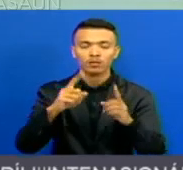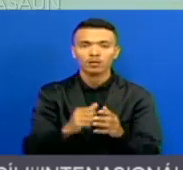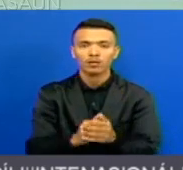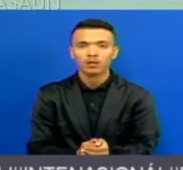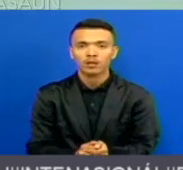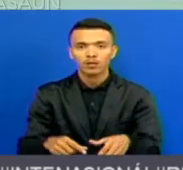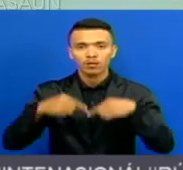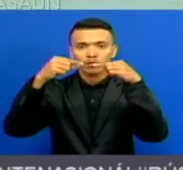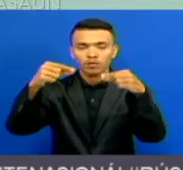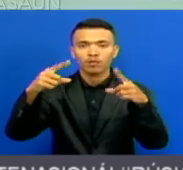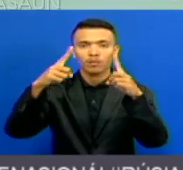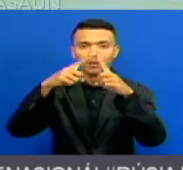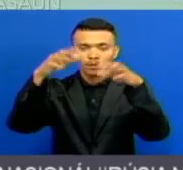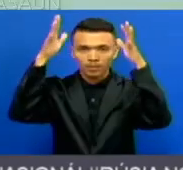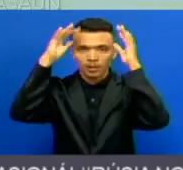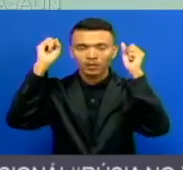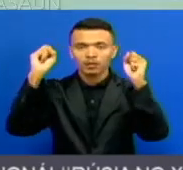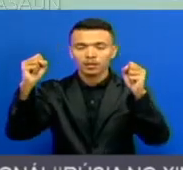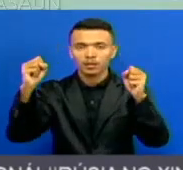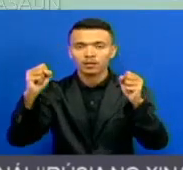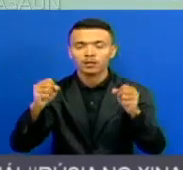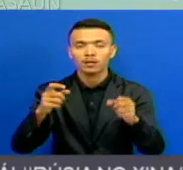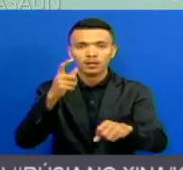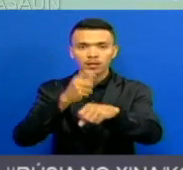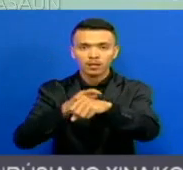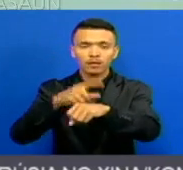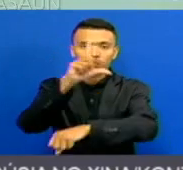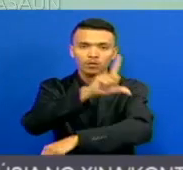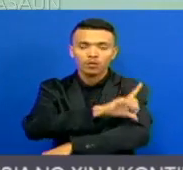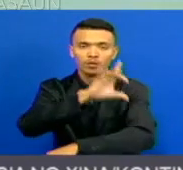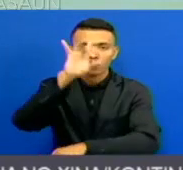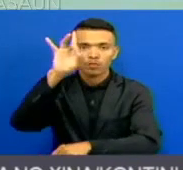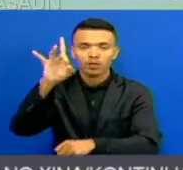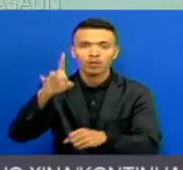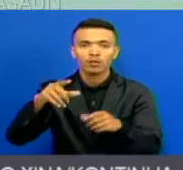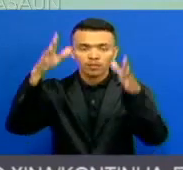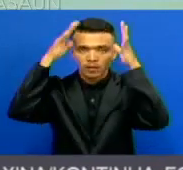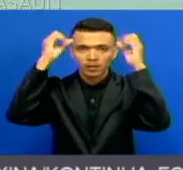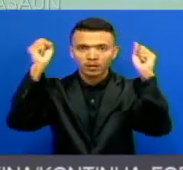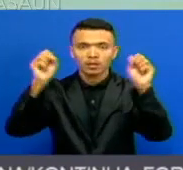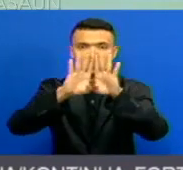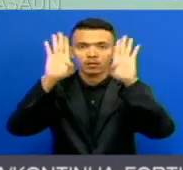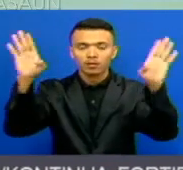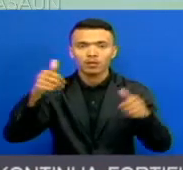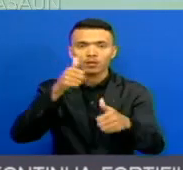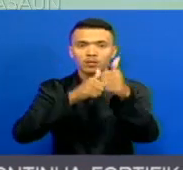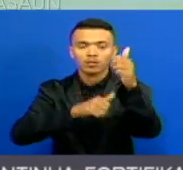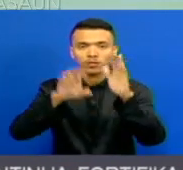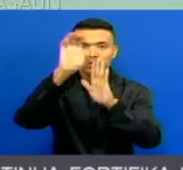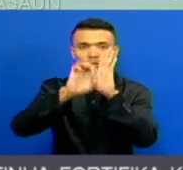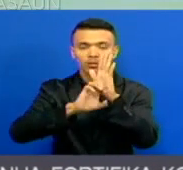haruka fale para presidente, república é tempo loro anual nilara né, bele promulga. Né, tu constituição,